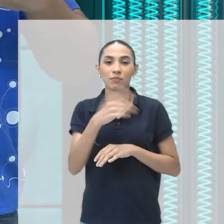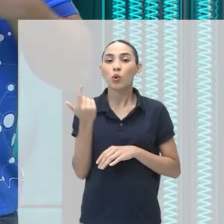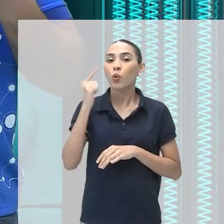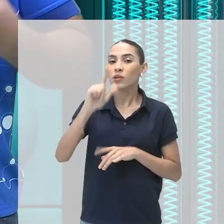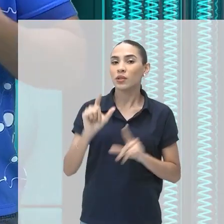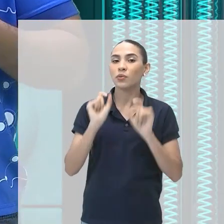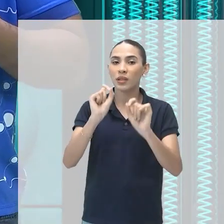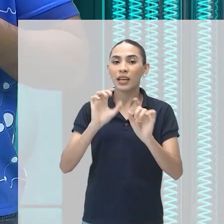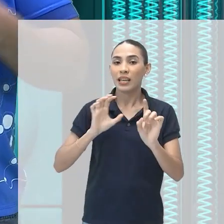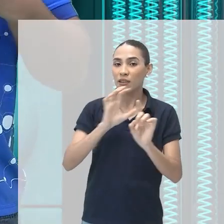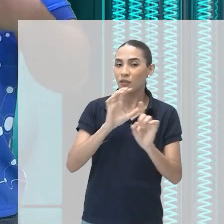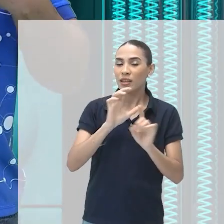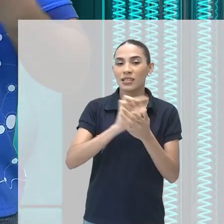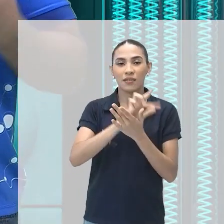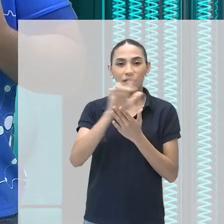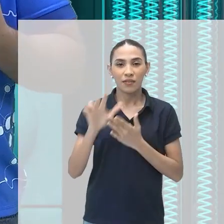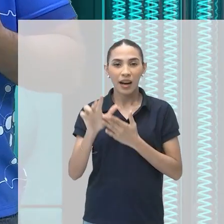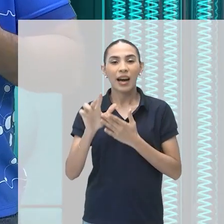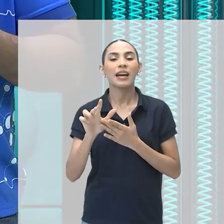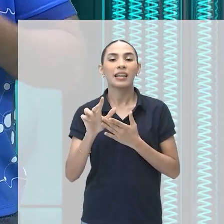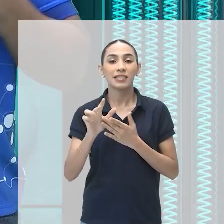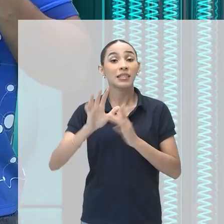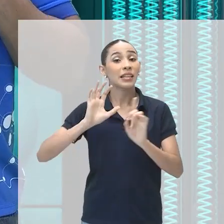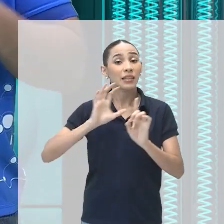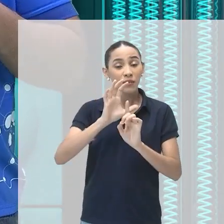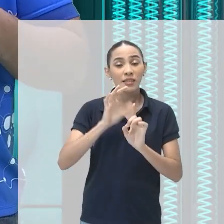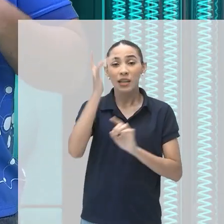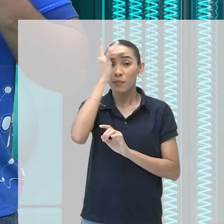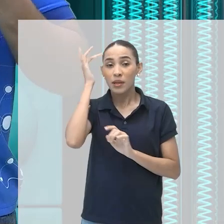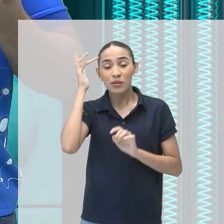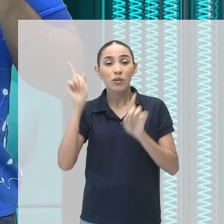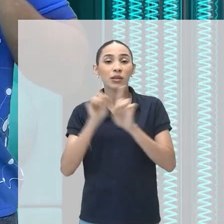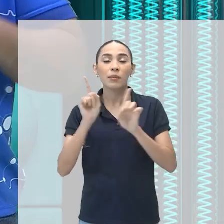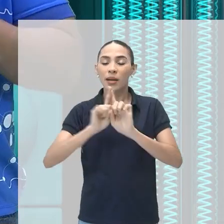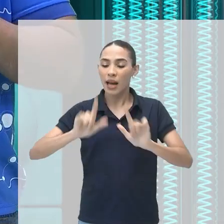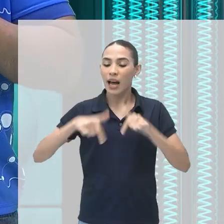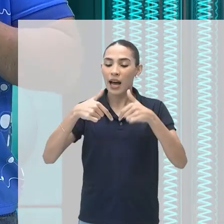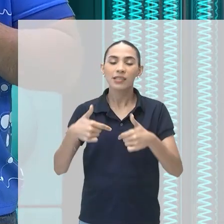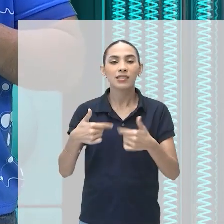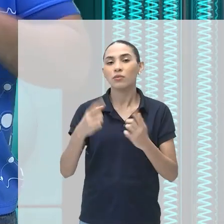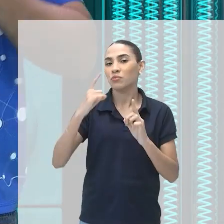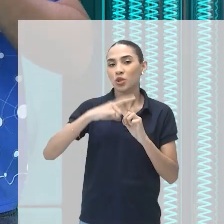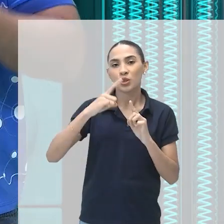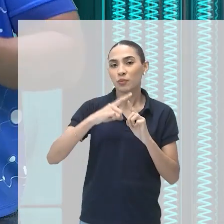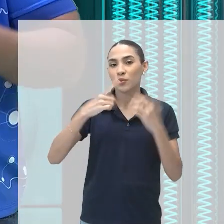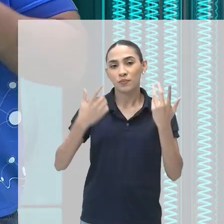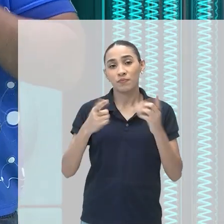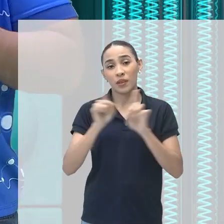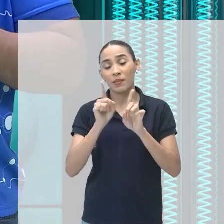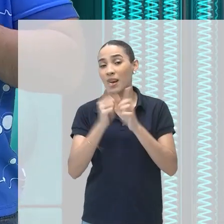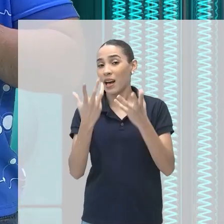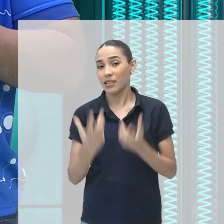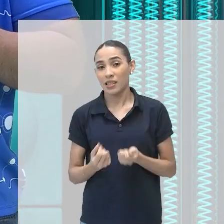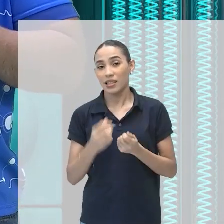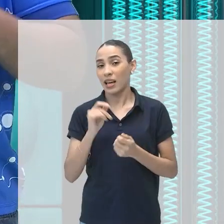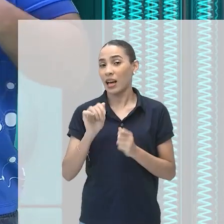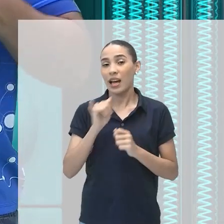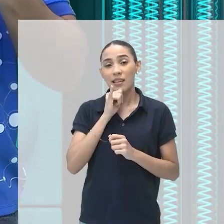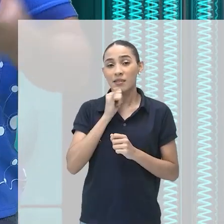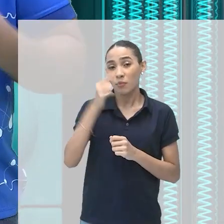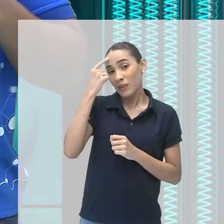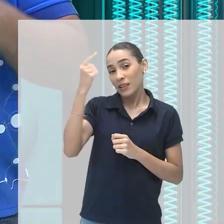gerar efeitos diversos, sensibilizar e fazer você agir de determinado modo, adotar determinada